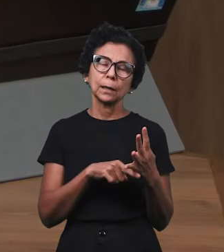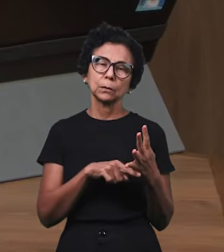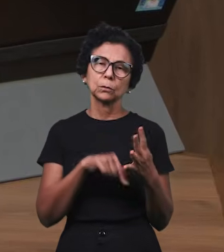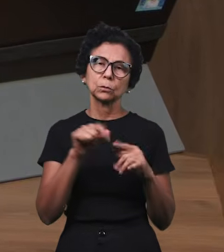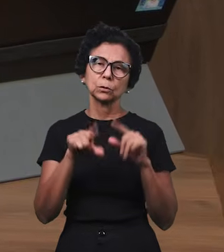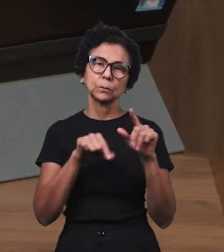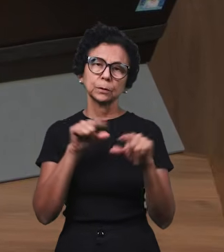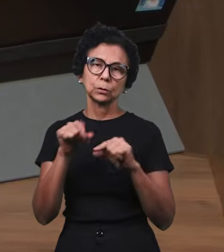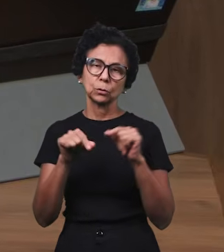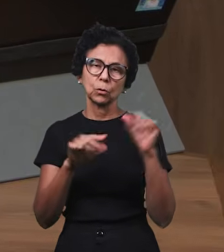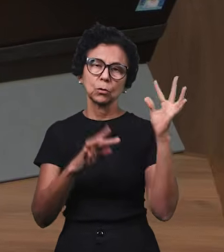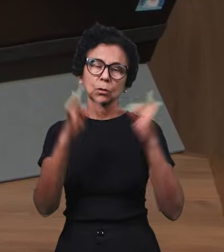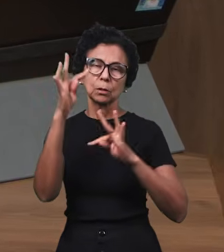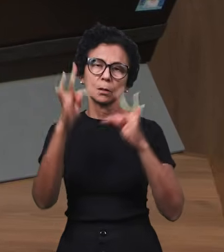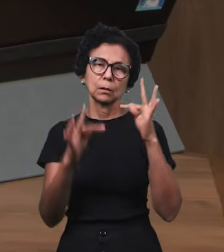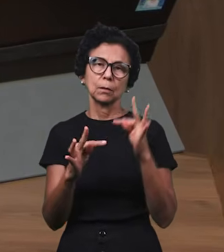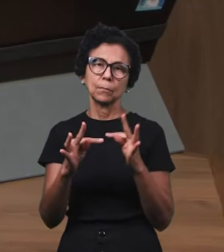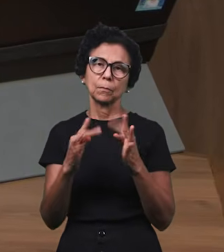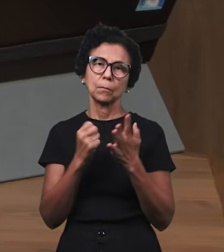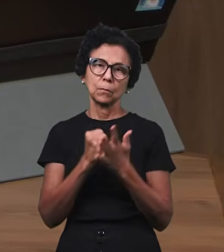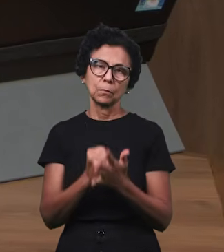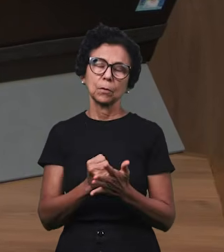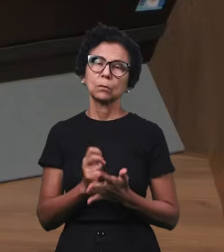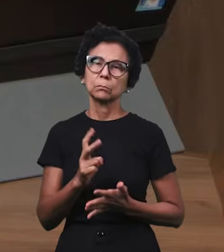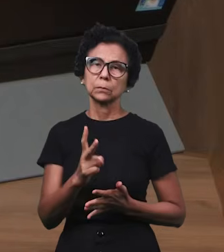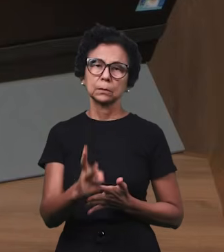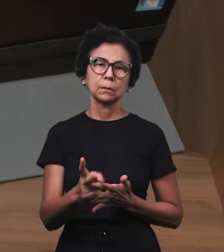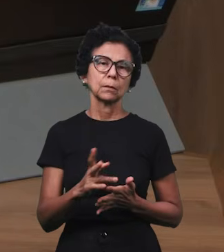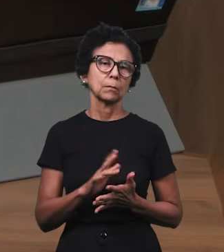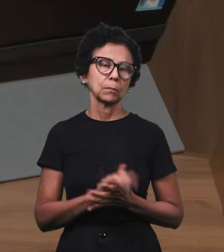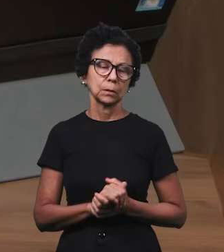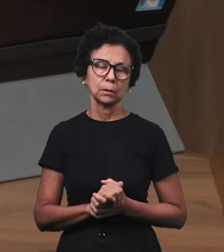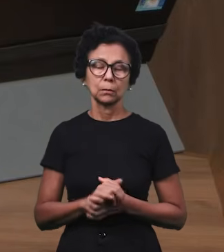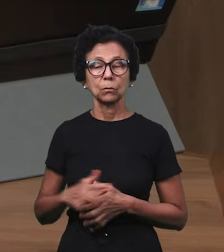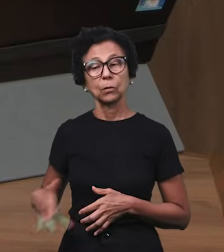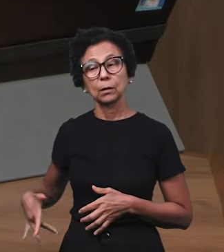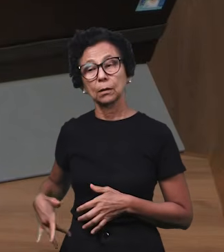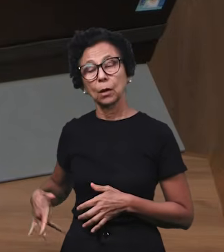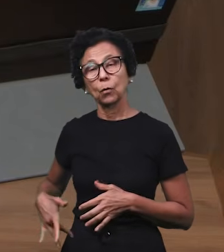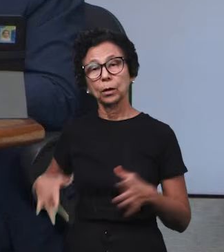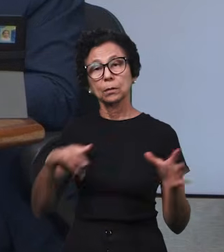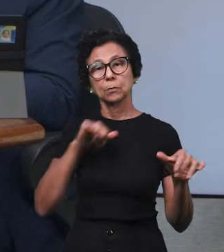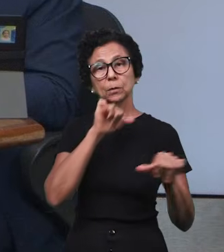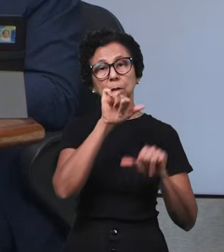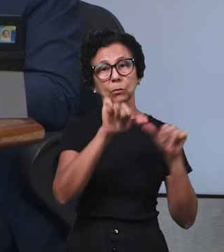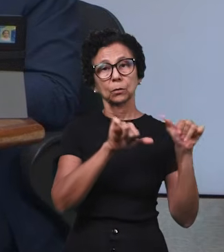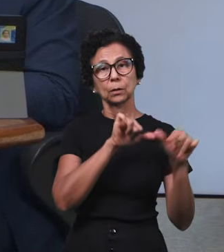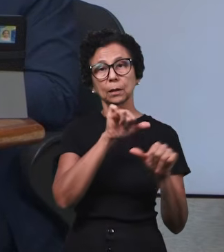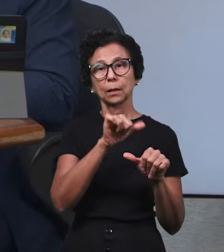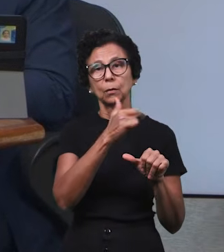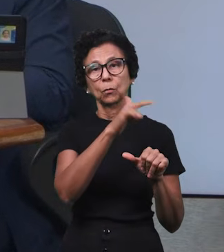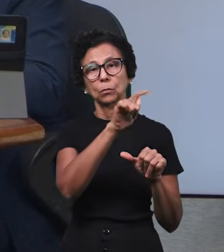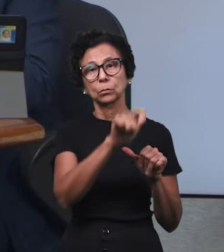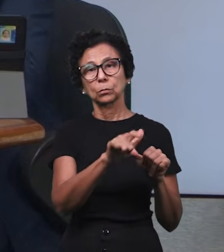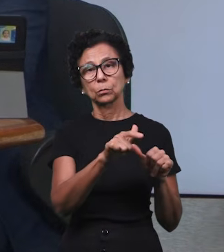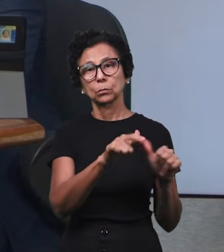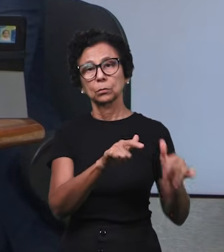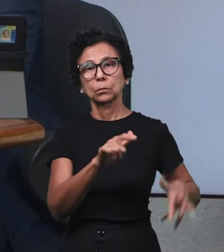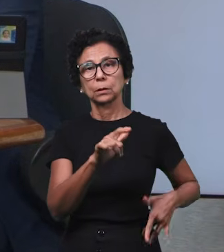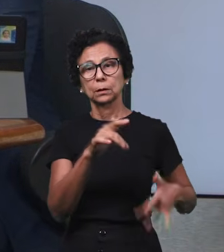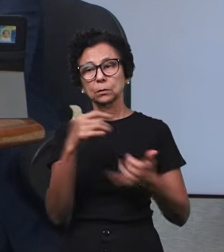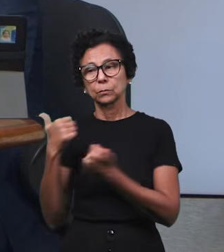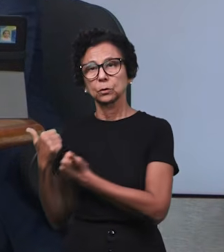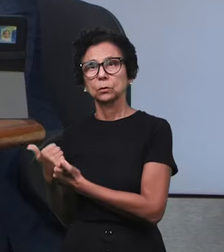os tratamentos aí, seja de suporte, seja definitivo, como o transplante ou o cuidado paliativo. Doutora